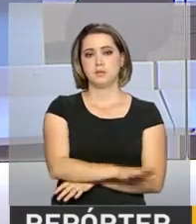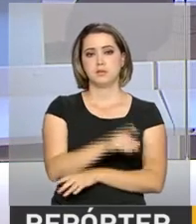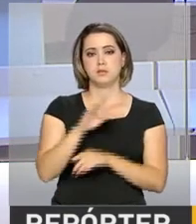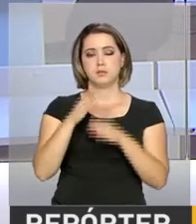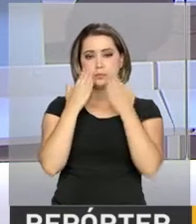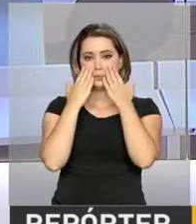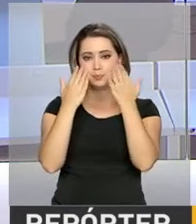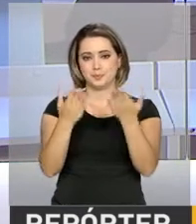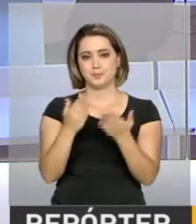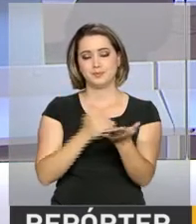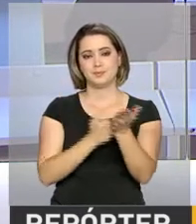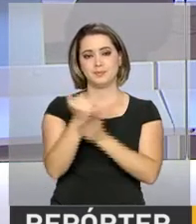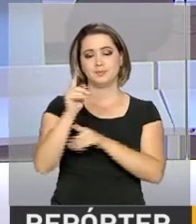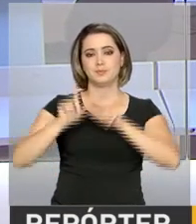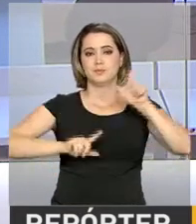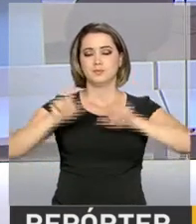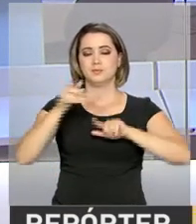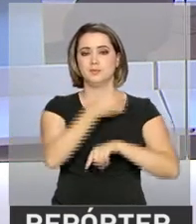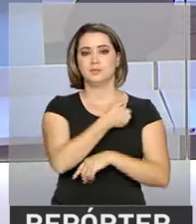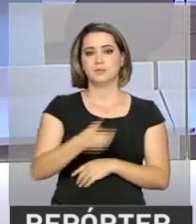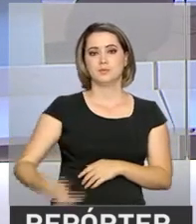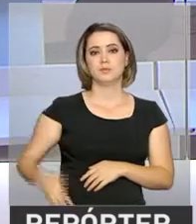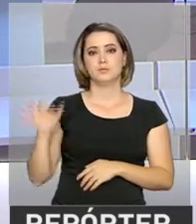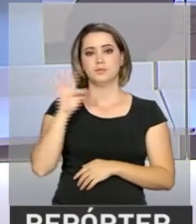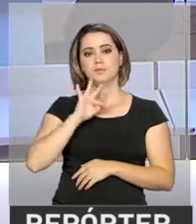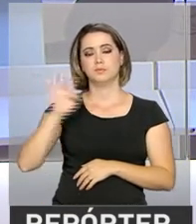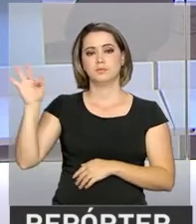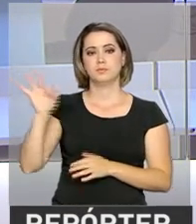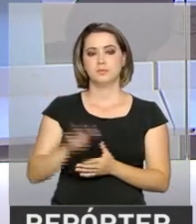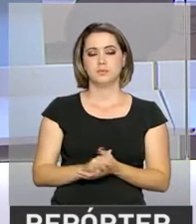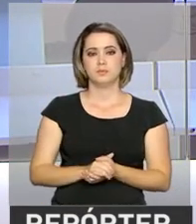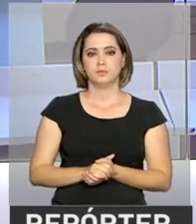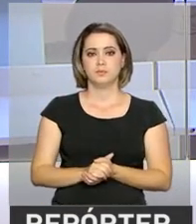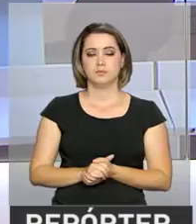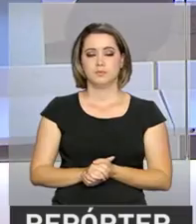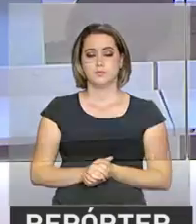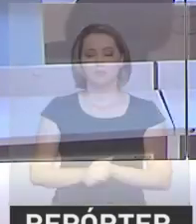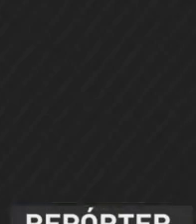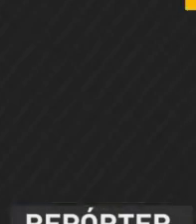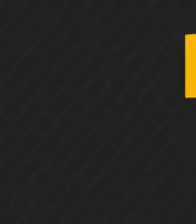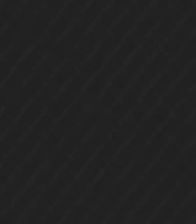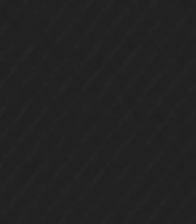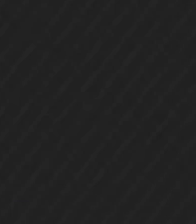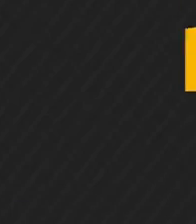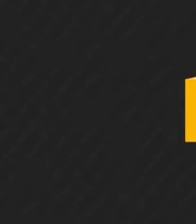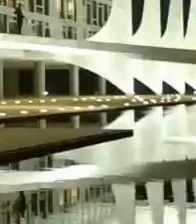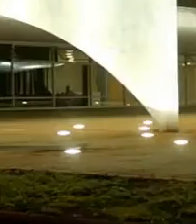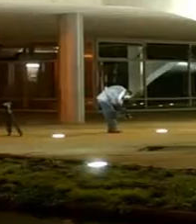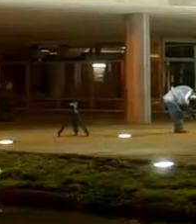edição Continue com a gente na NBR a TV do governo federal e